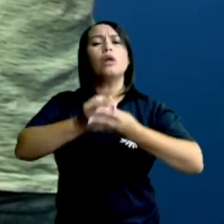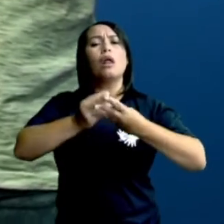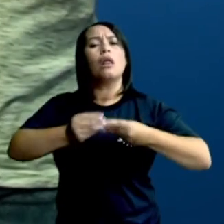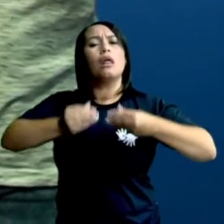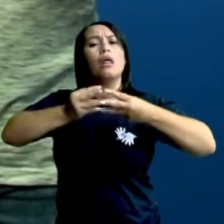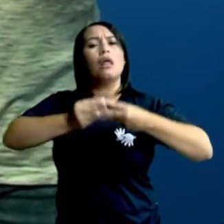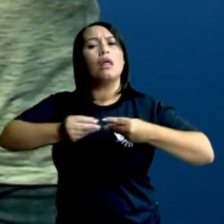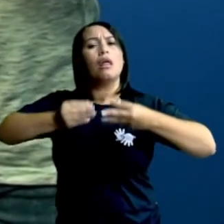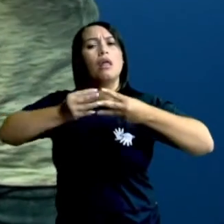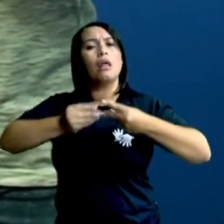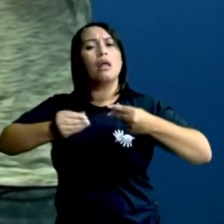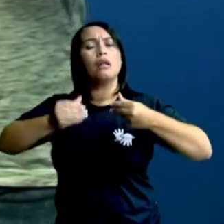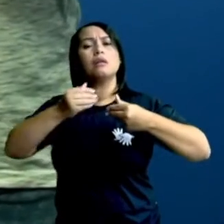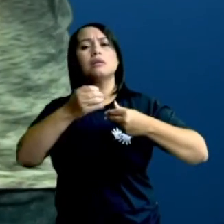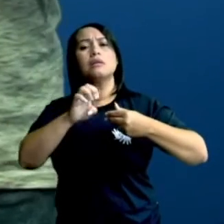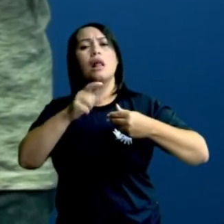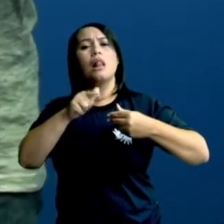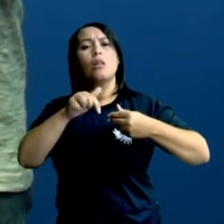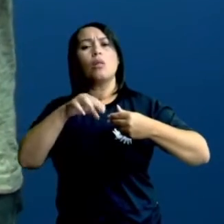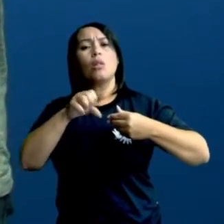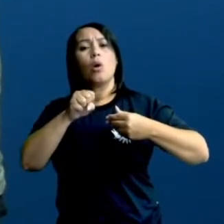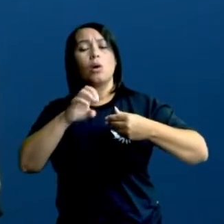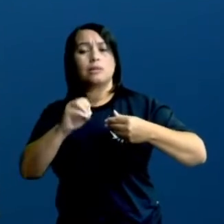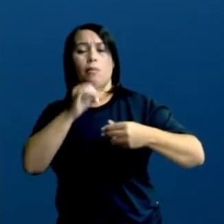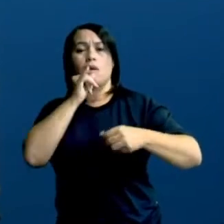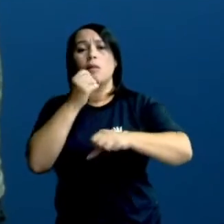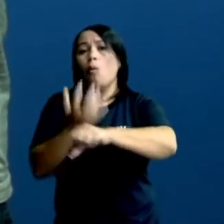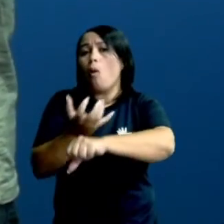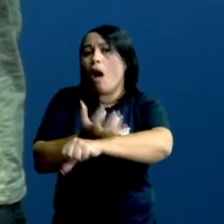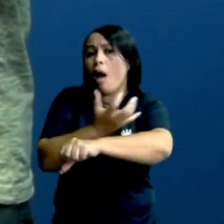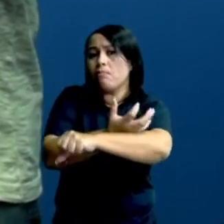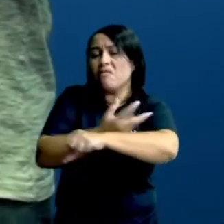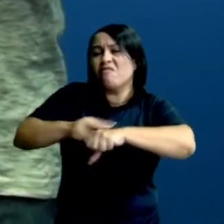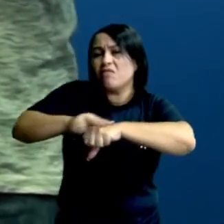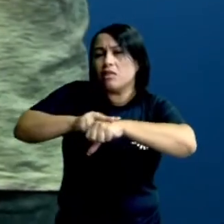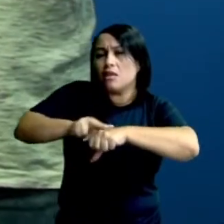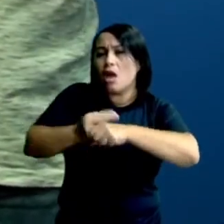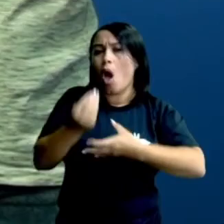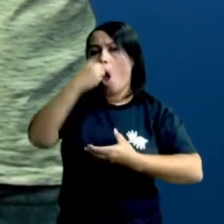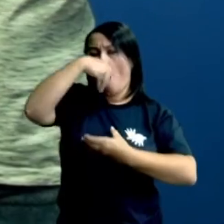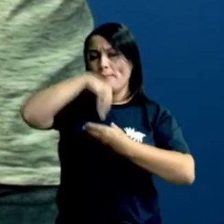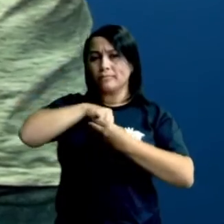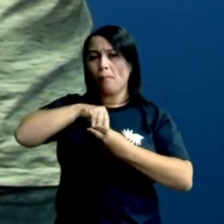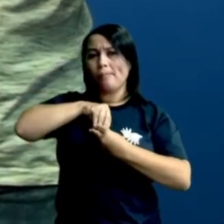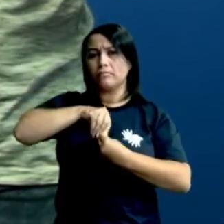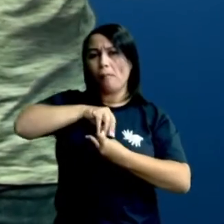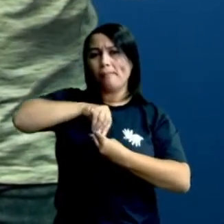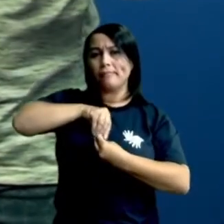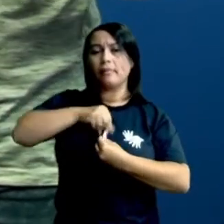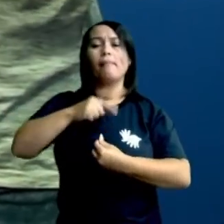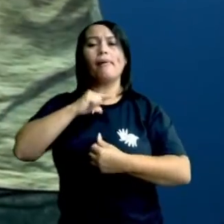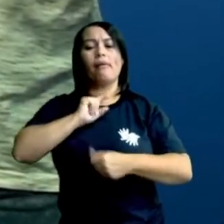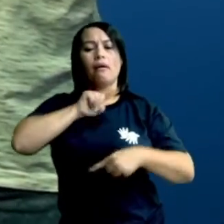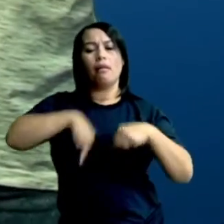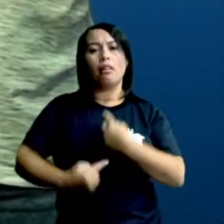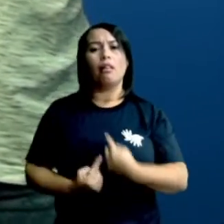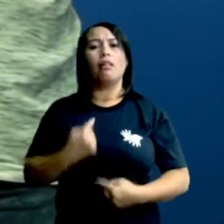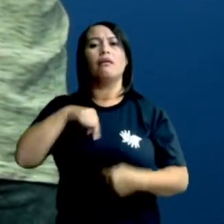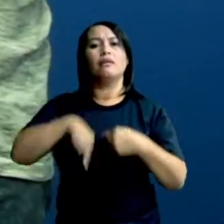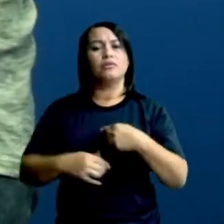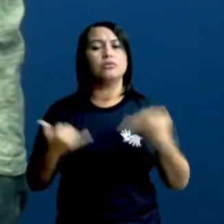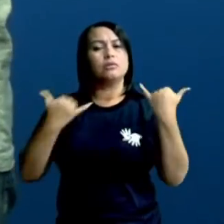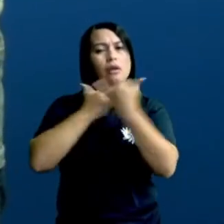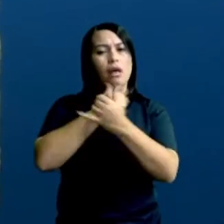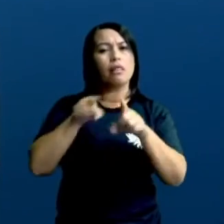da celulose, a quebrar o capim, o açúcar do capim, para produzir energia para o animal. Também